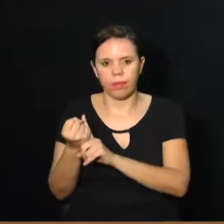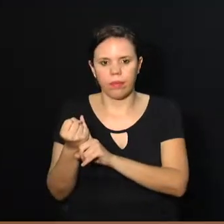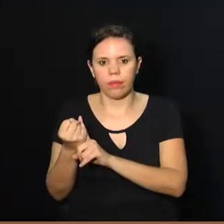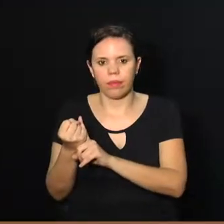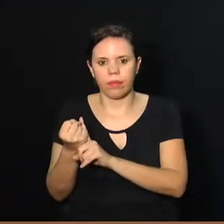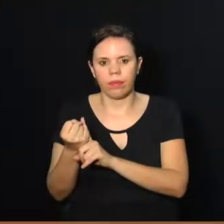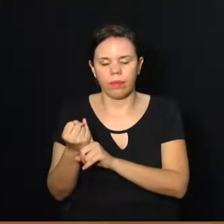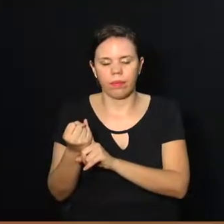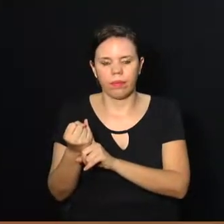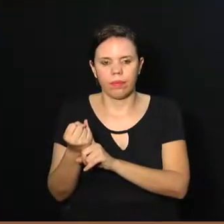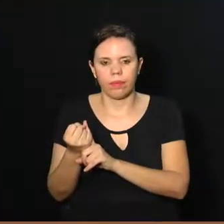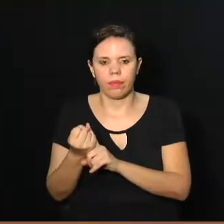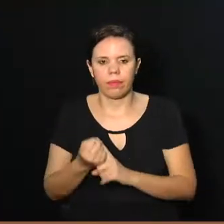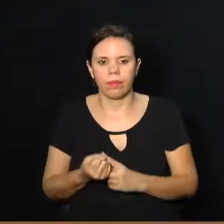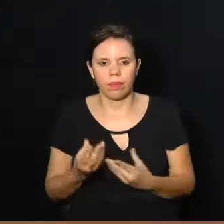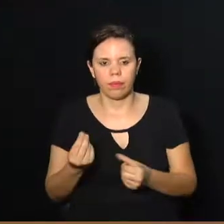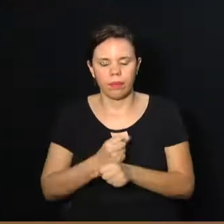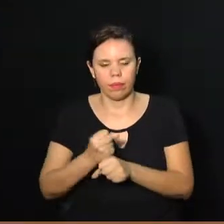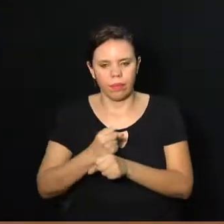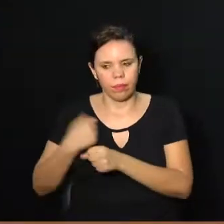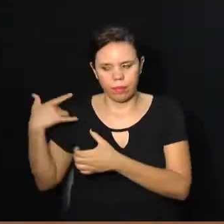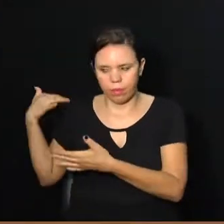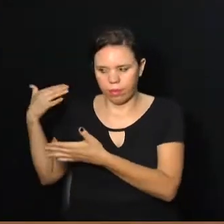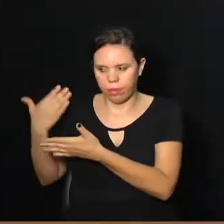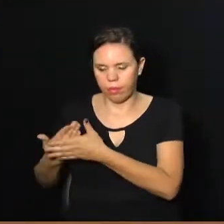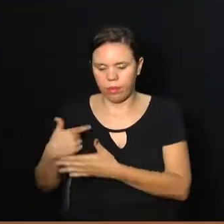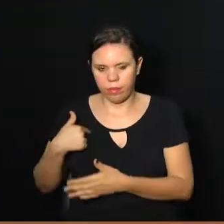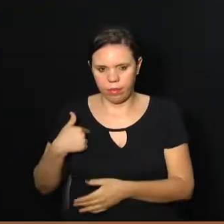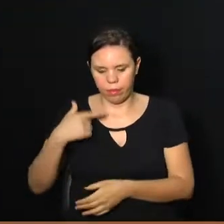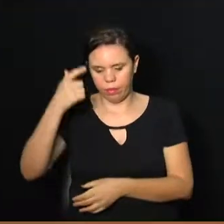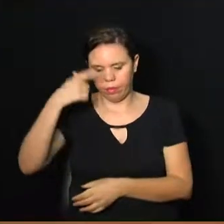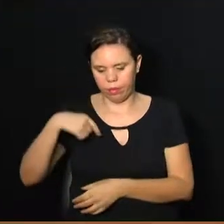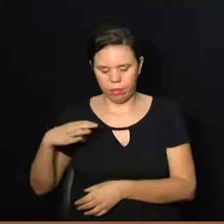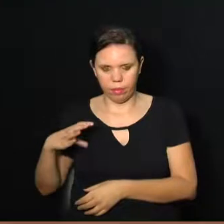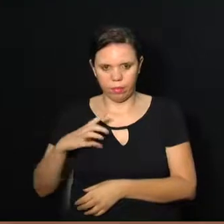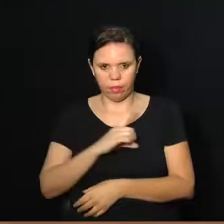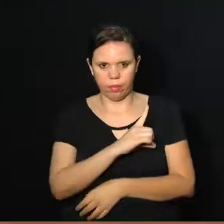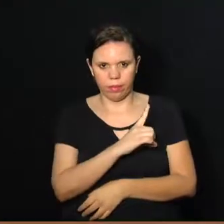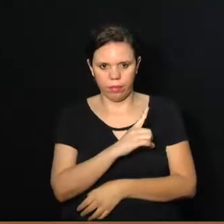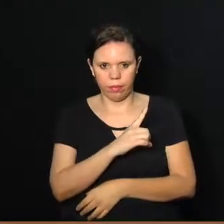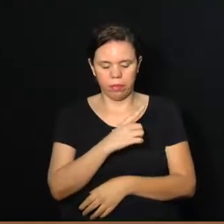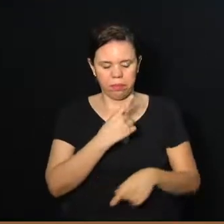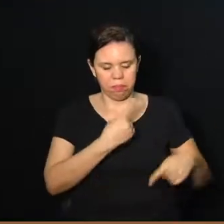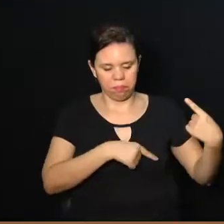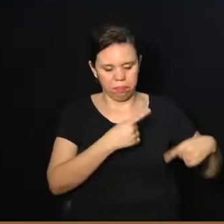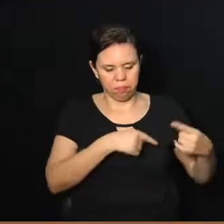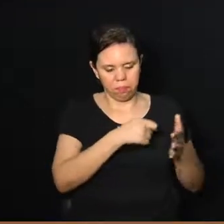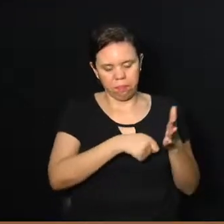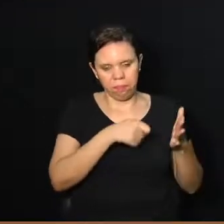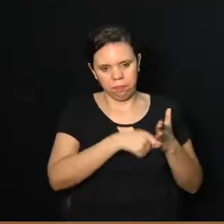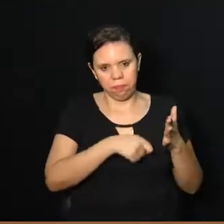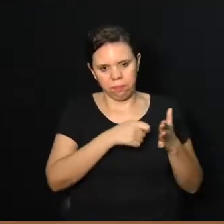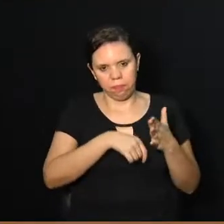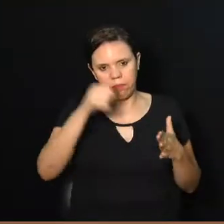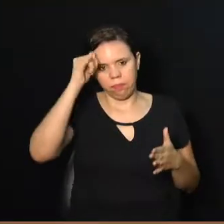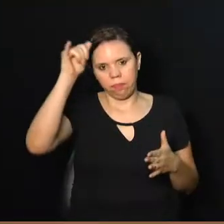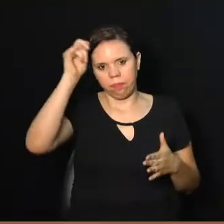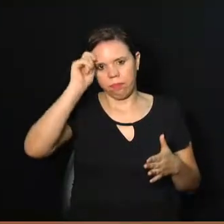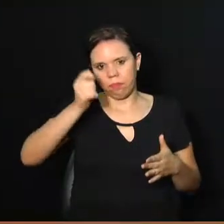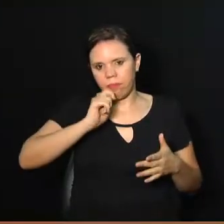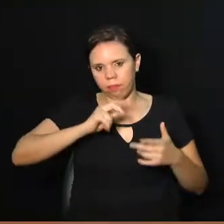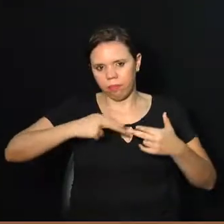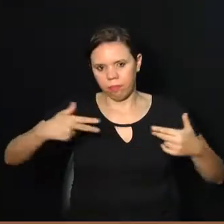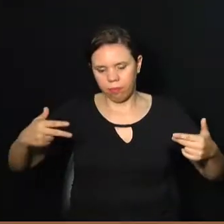porque durante anos eu fui coordenador, né, de políticas de prevenção às drogas aqui em Campinas, né, na Coordenadoria